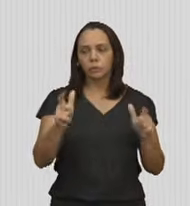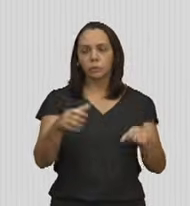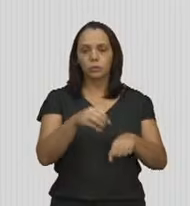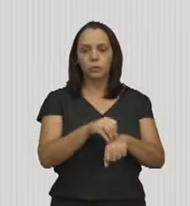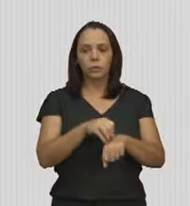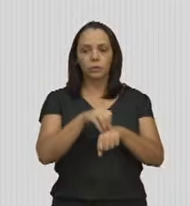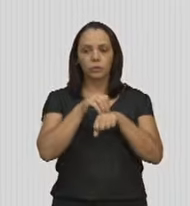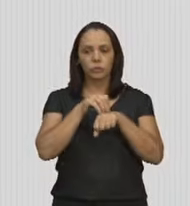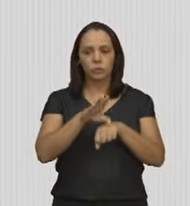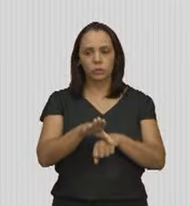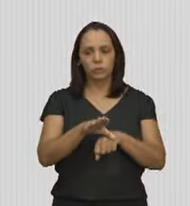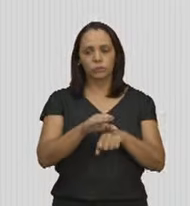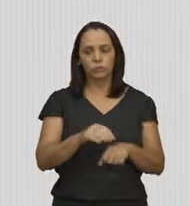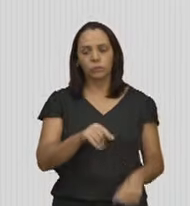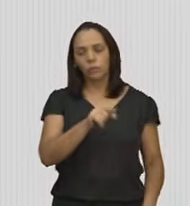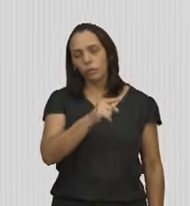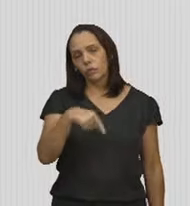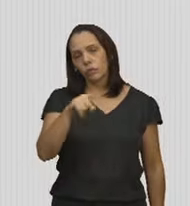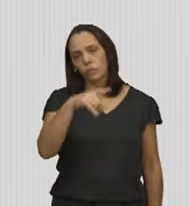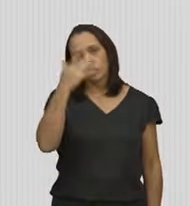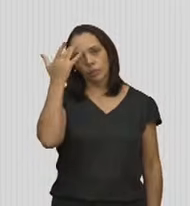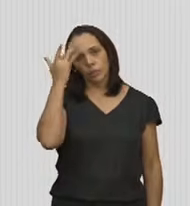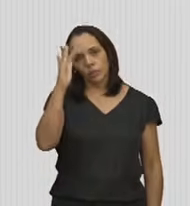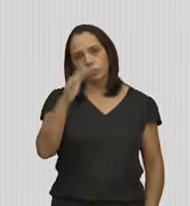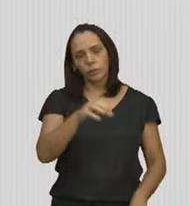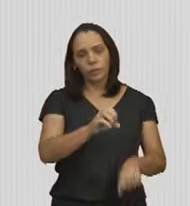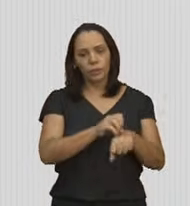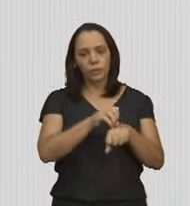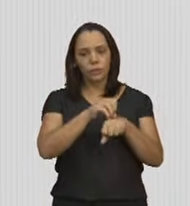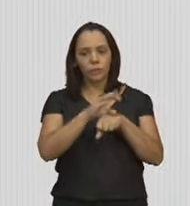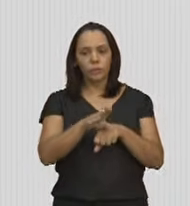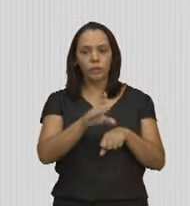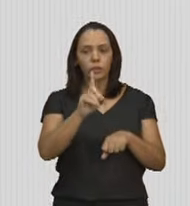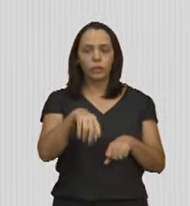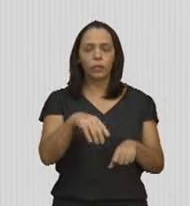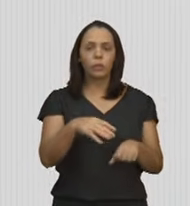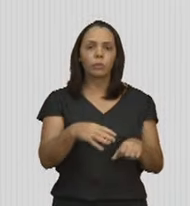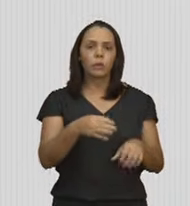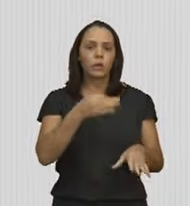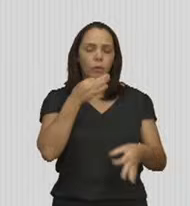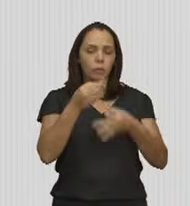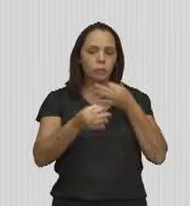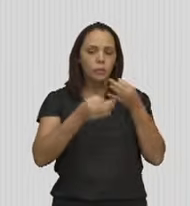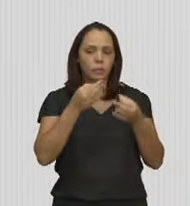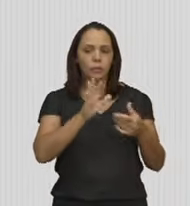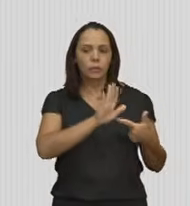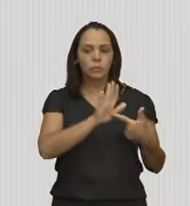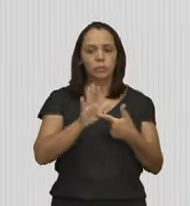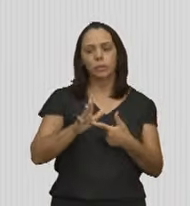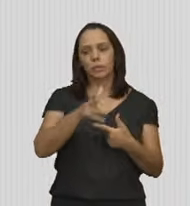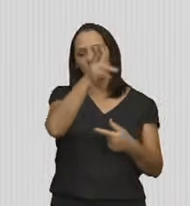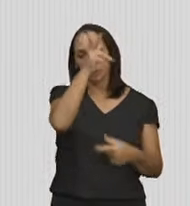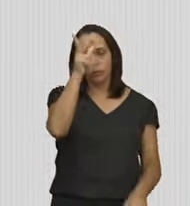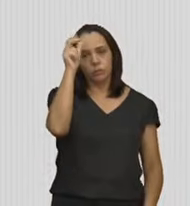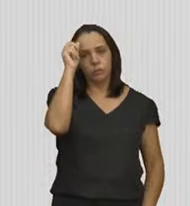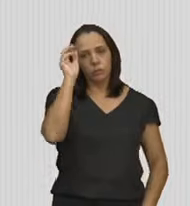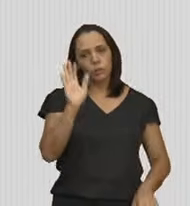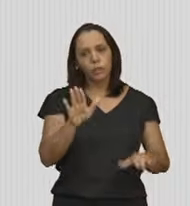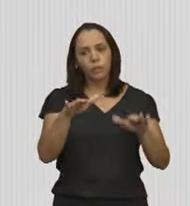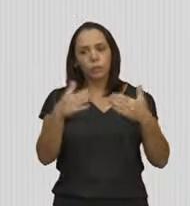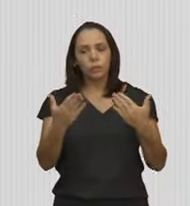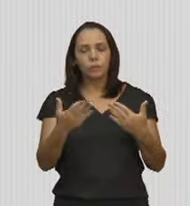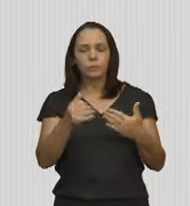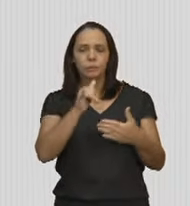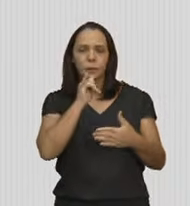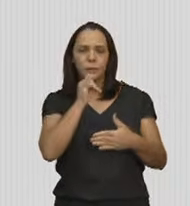indicação. Para quem não sabe aí de casa, a indicação é uma sugestão que a gente faz para a prefeitura. Quando a